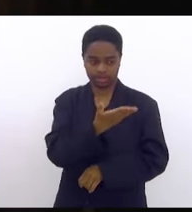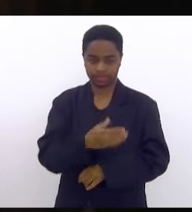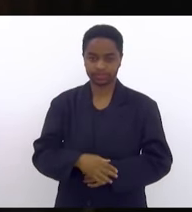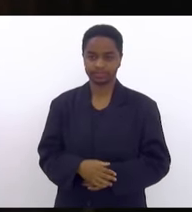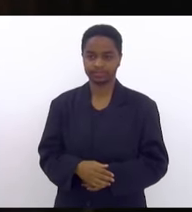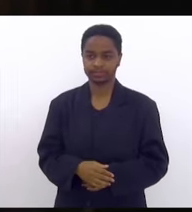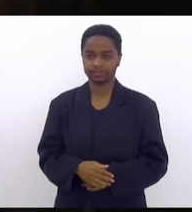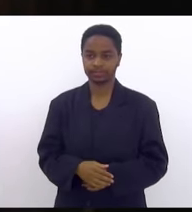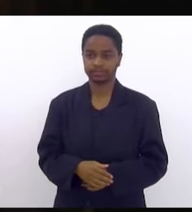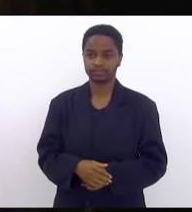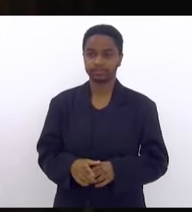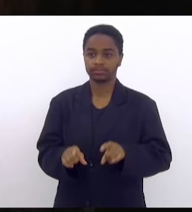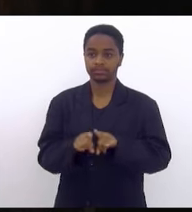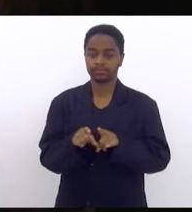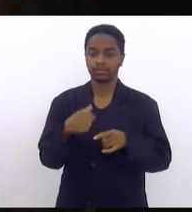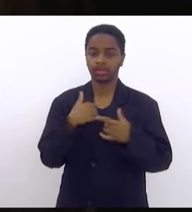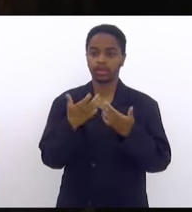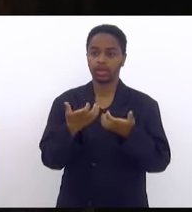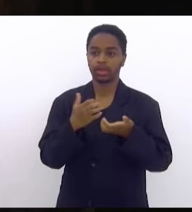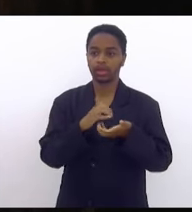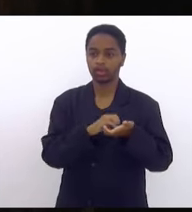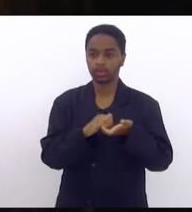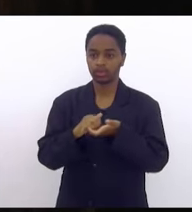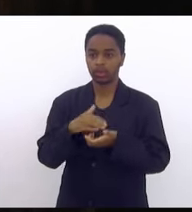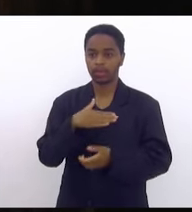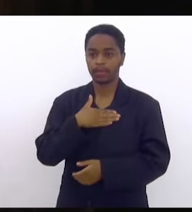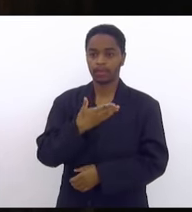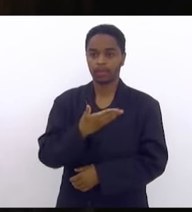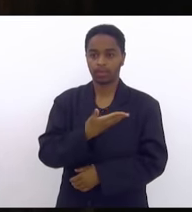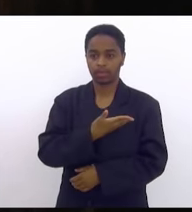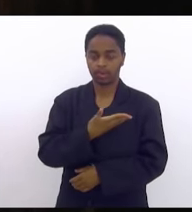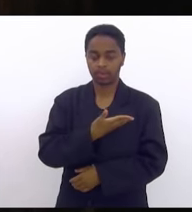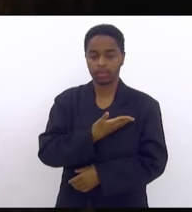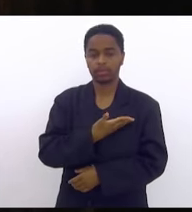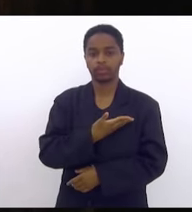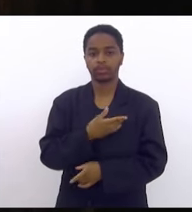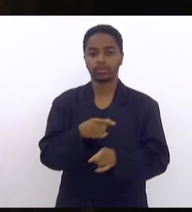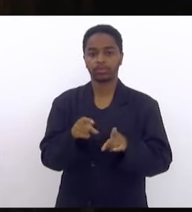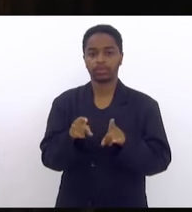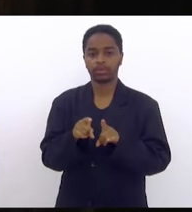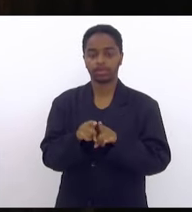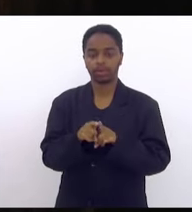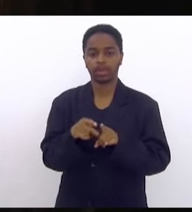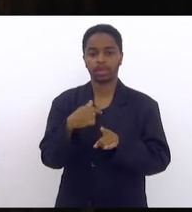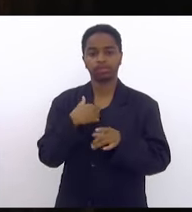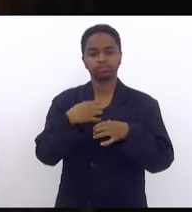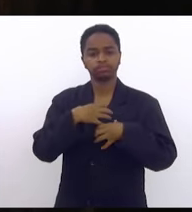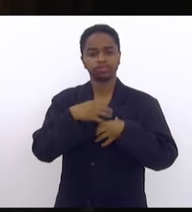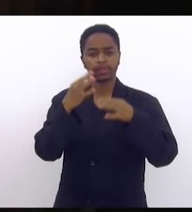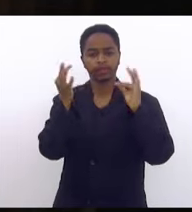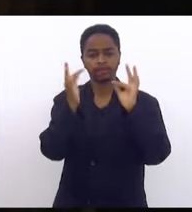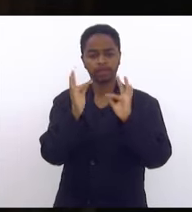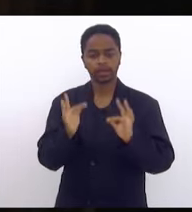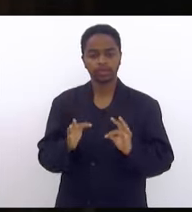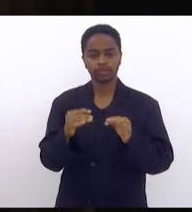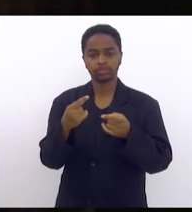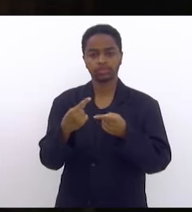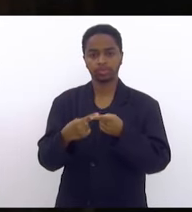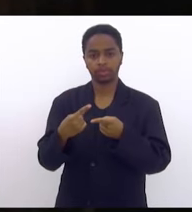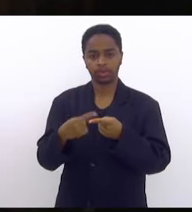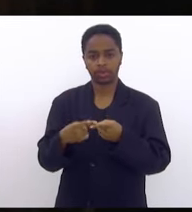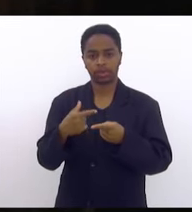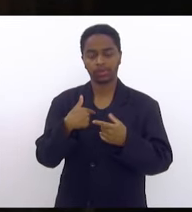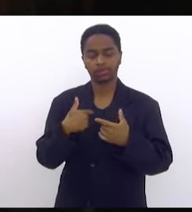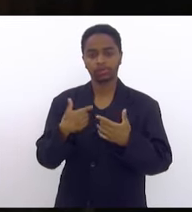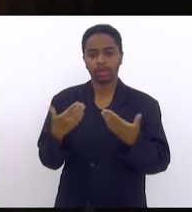Queria saudar aqui a todos os meus amigos, colaboradores. Gente, eu estou muito feliz, porque, além de estar aqui